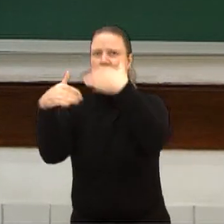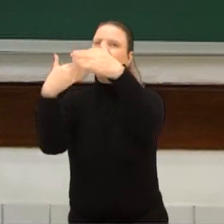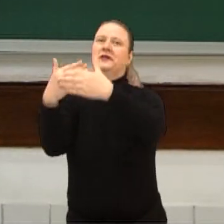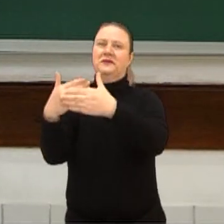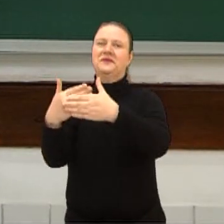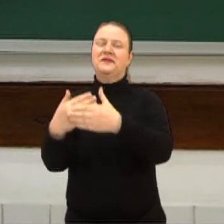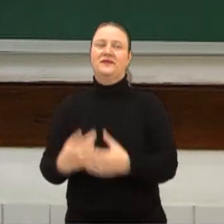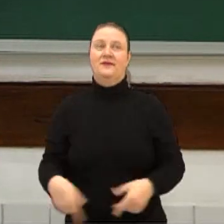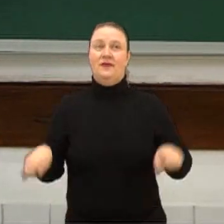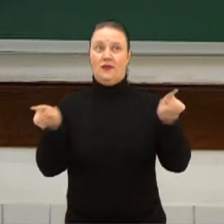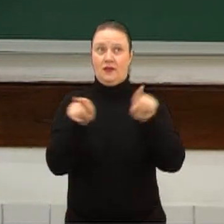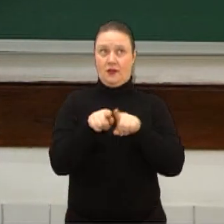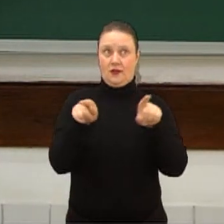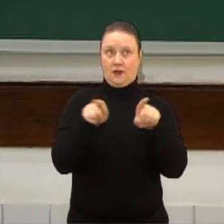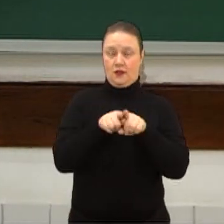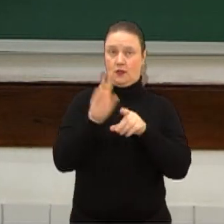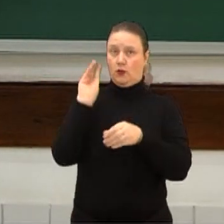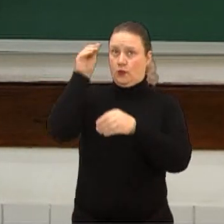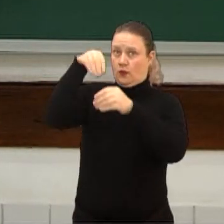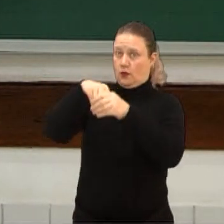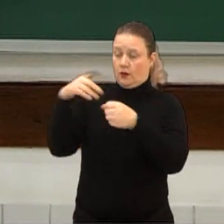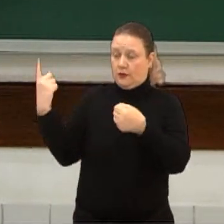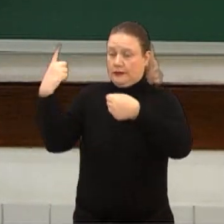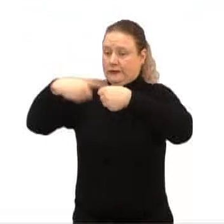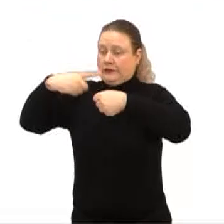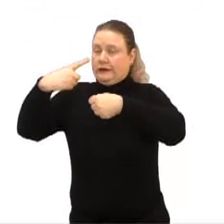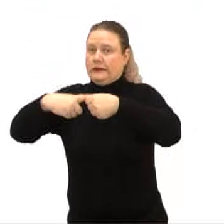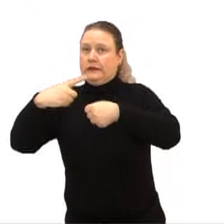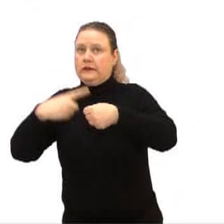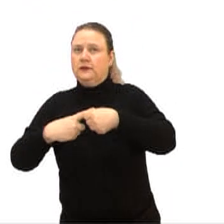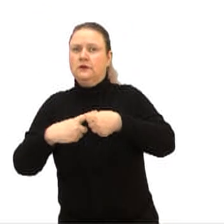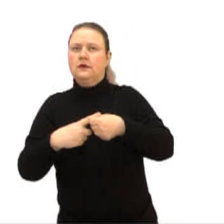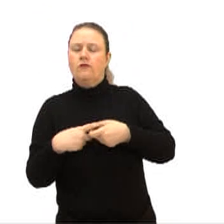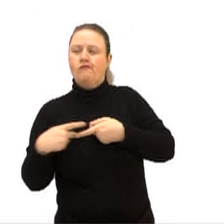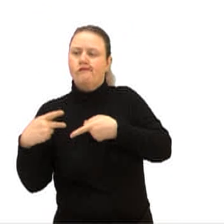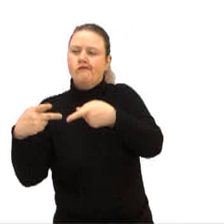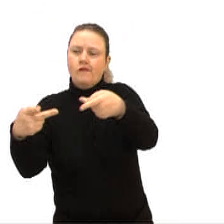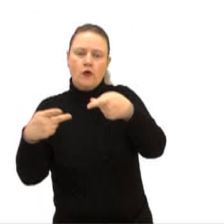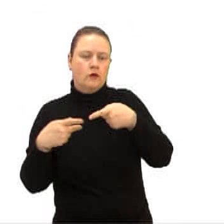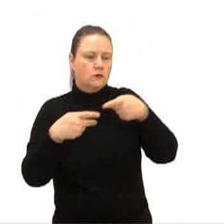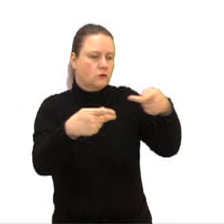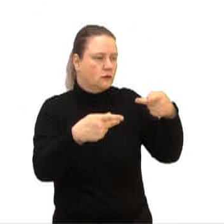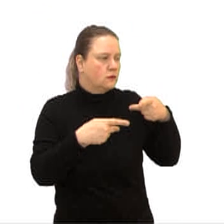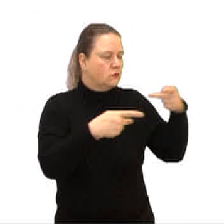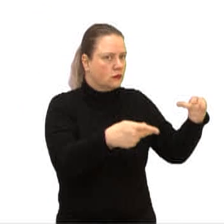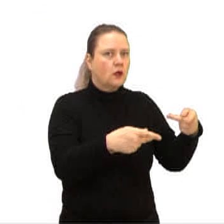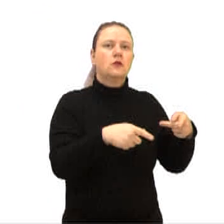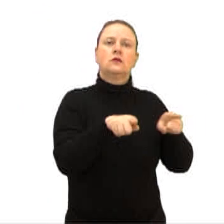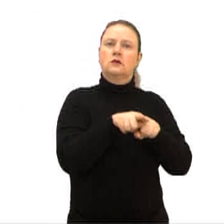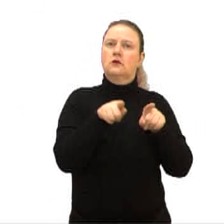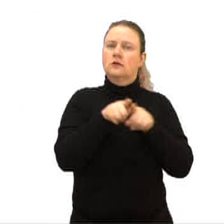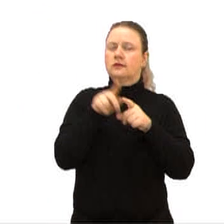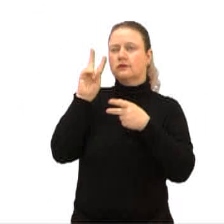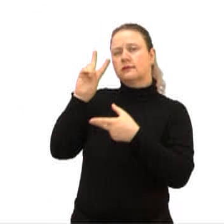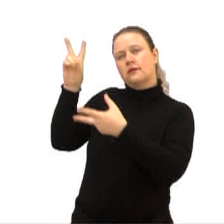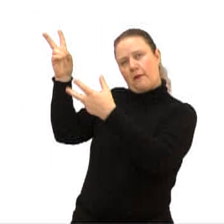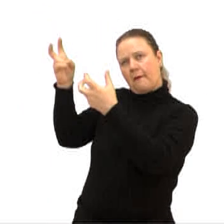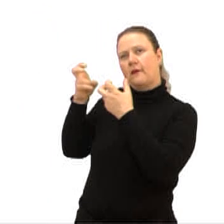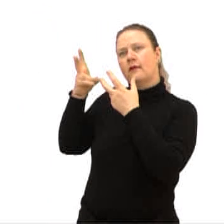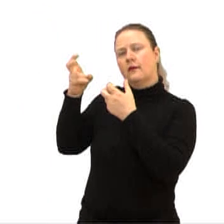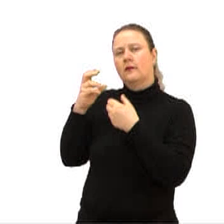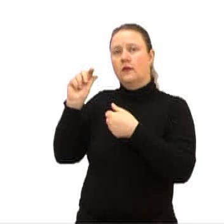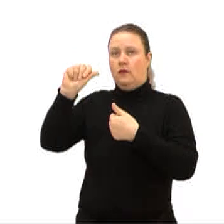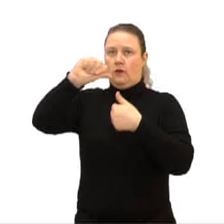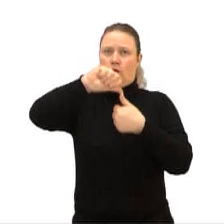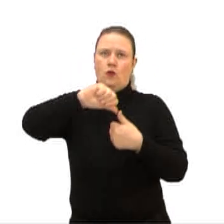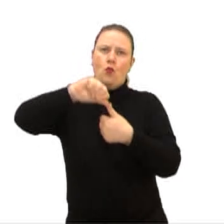Outra situação dentro do aspecto urbano é a questão turística. Então você observa que dentro da América Central